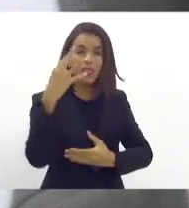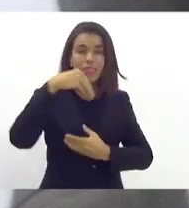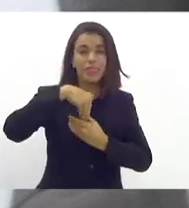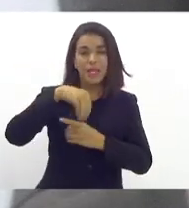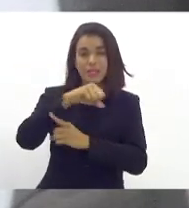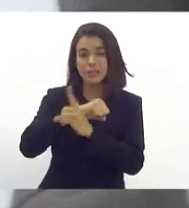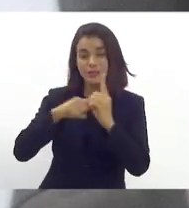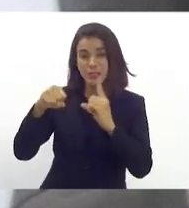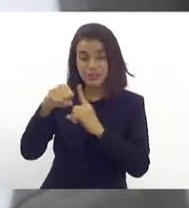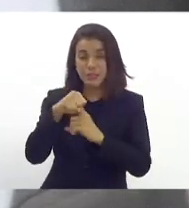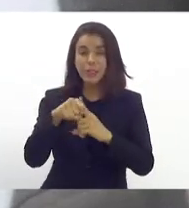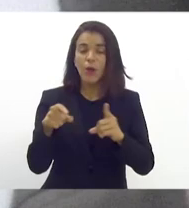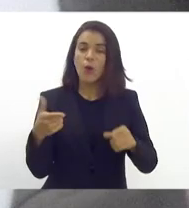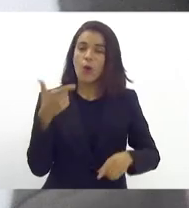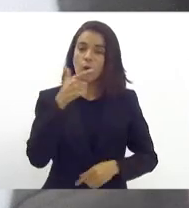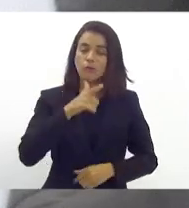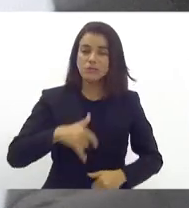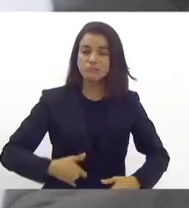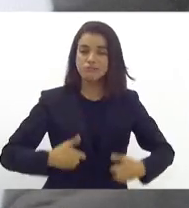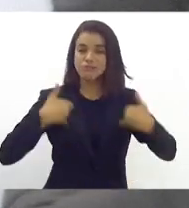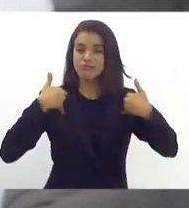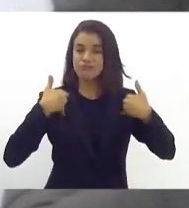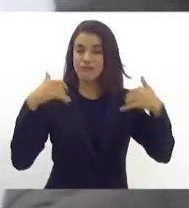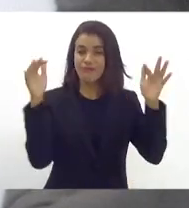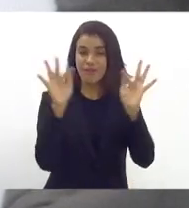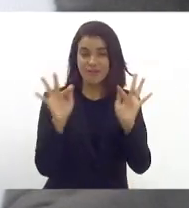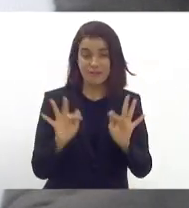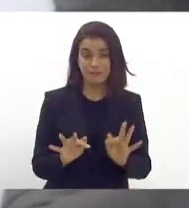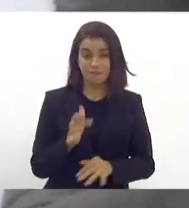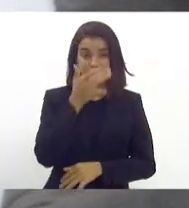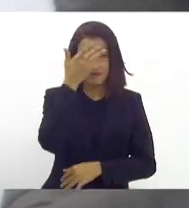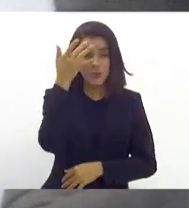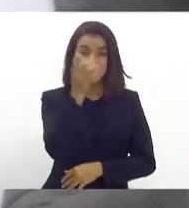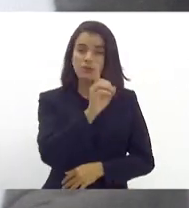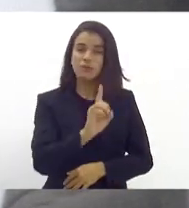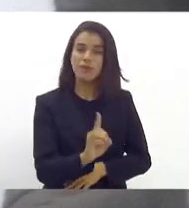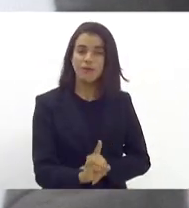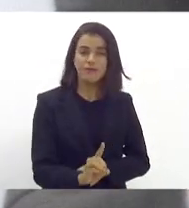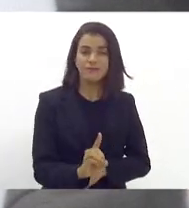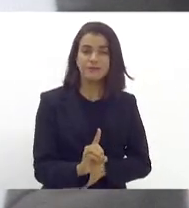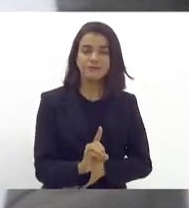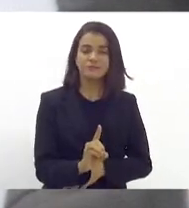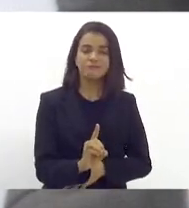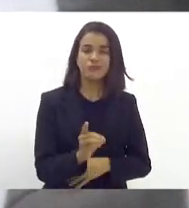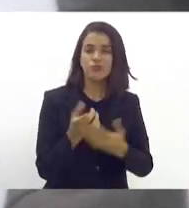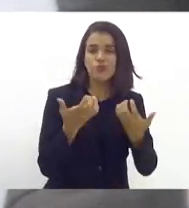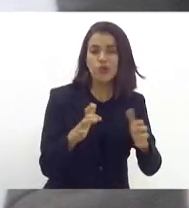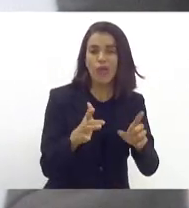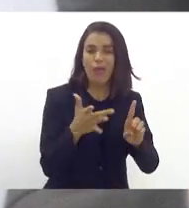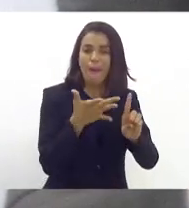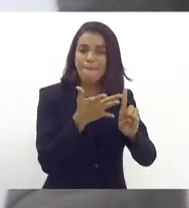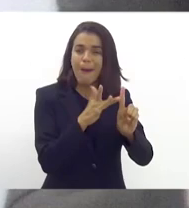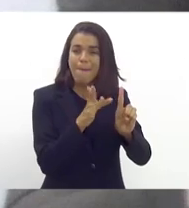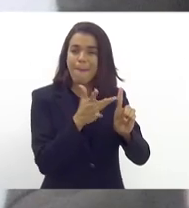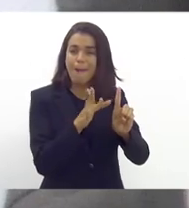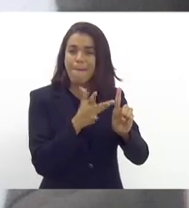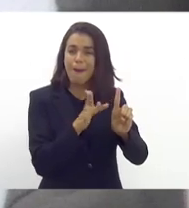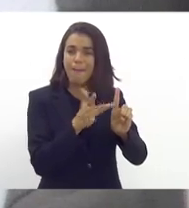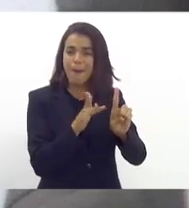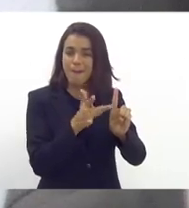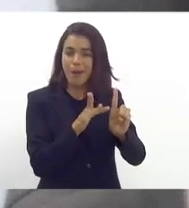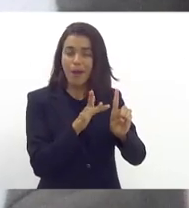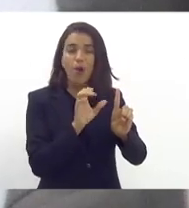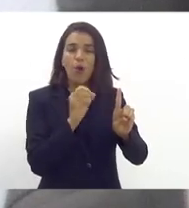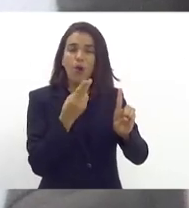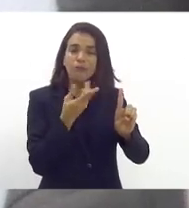dignidade plenitude e felicidade as pessoas com deficiência não querem pena não querem ser